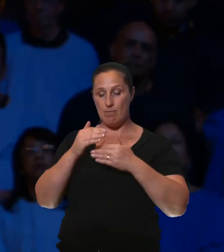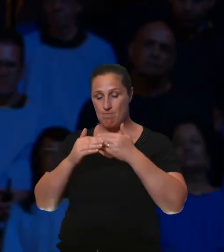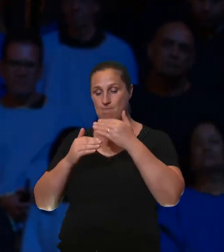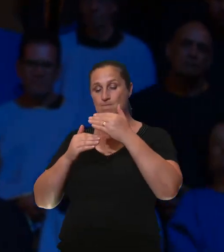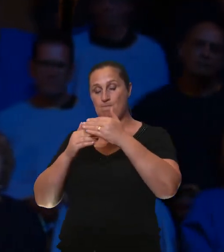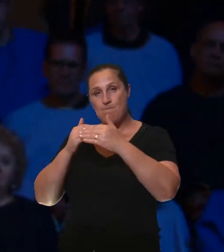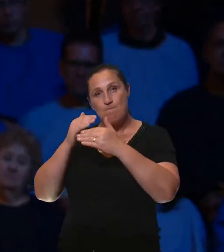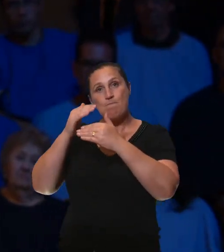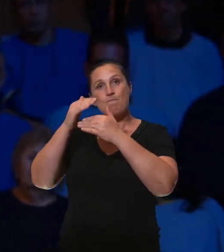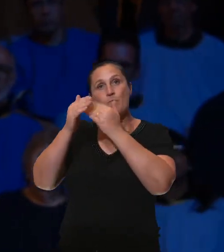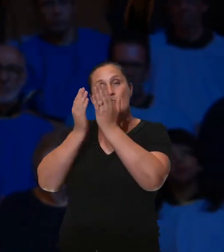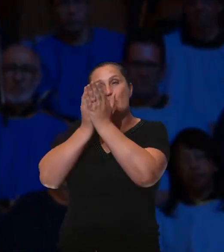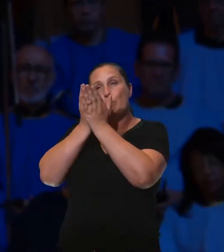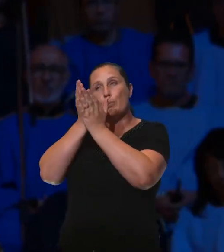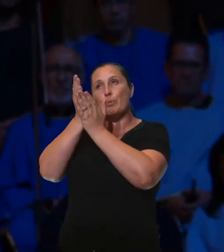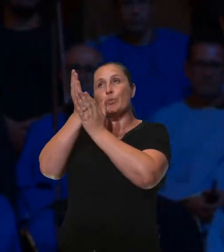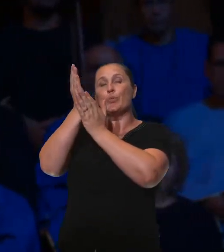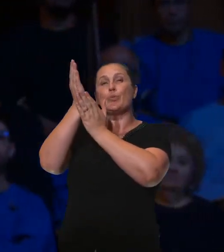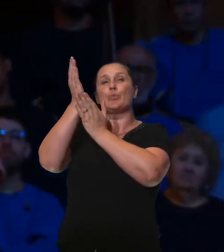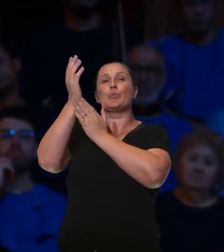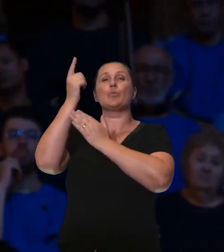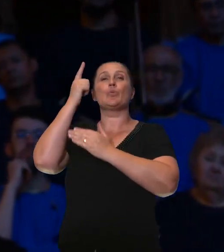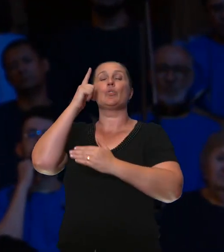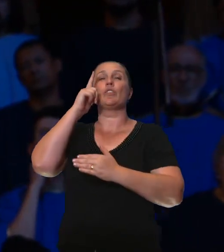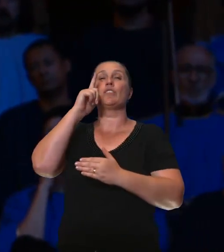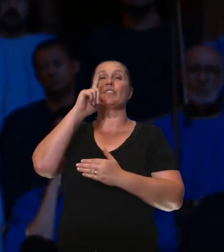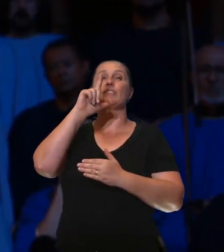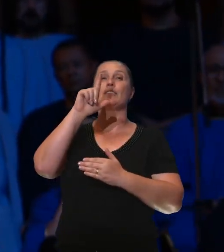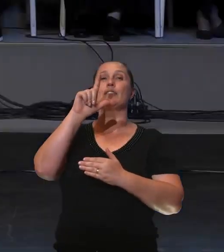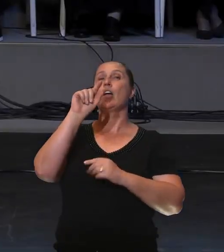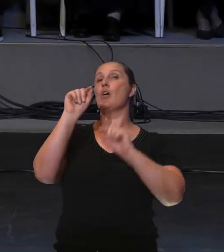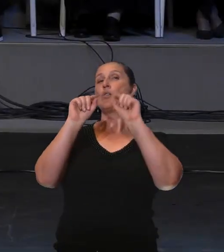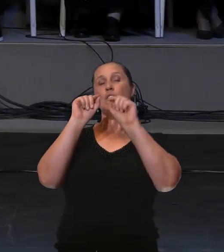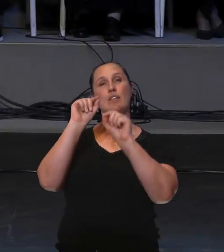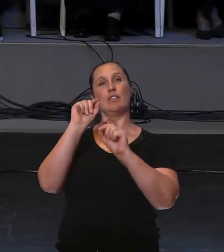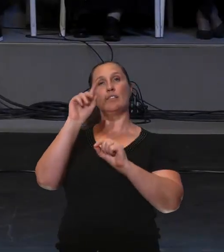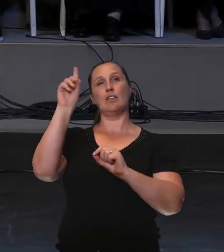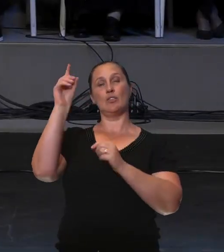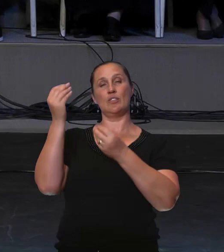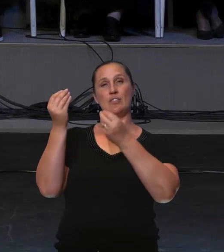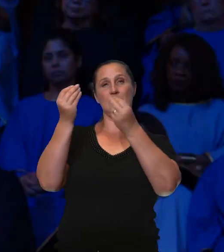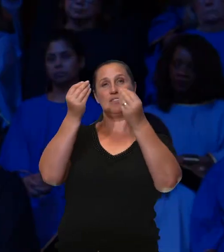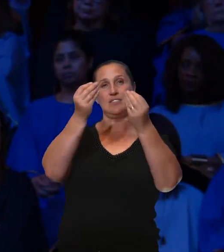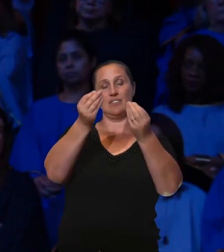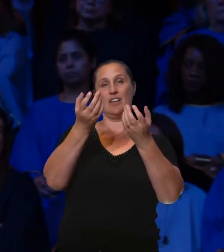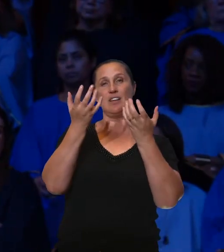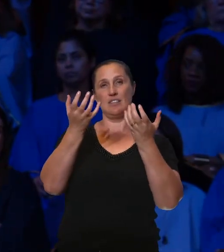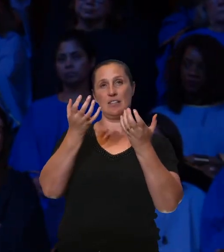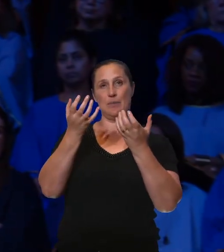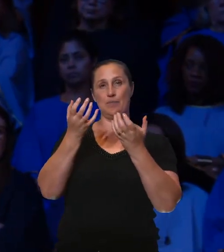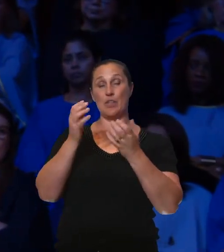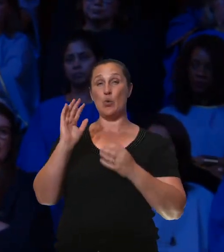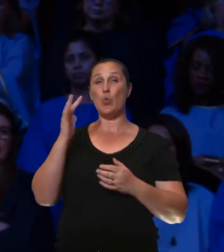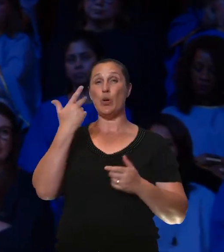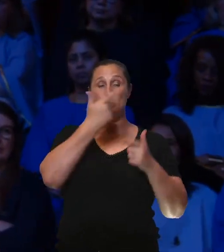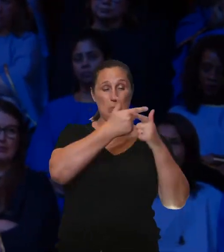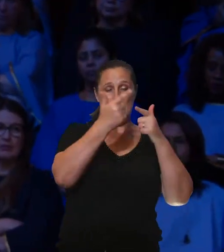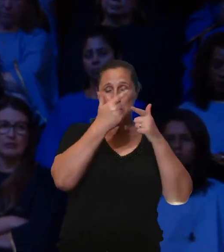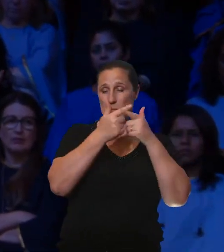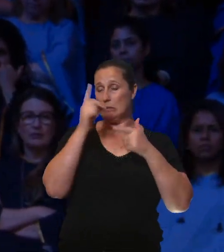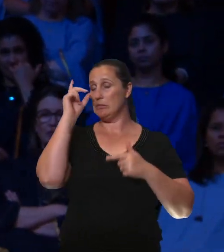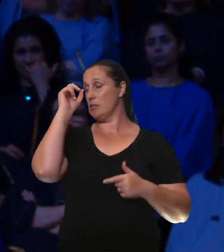em Deus, de você alcançar o destino que Deus tem para você. Quando os ventos são